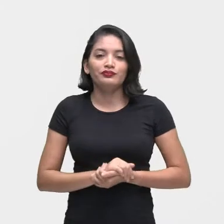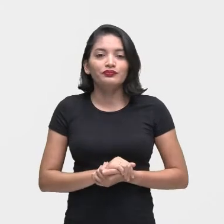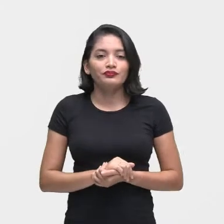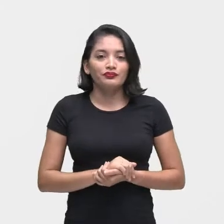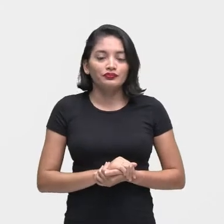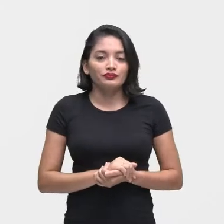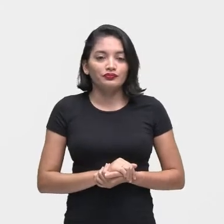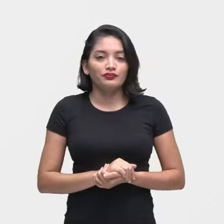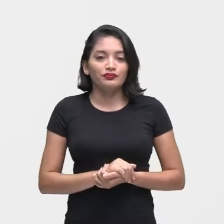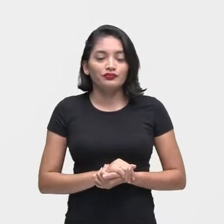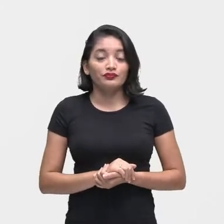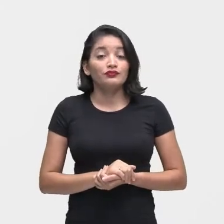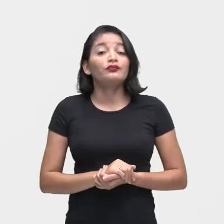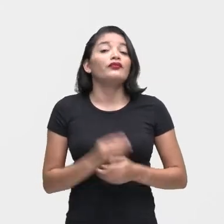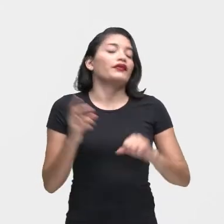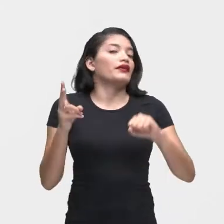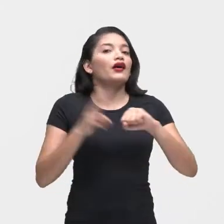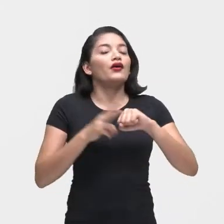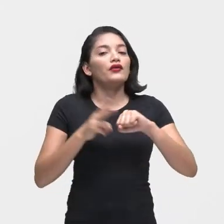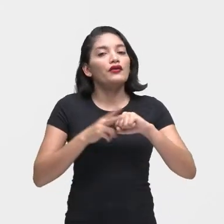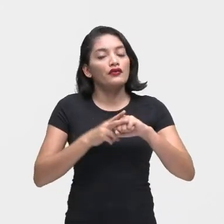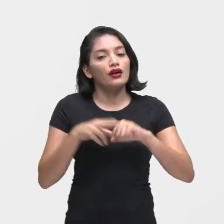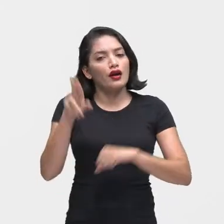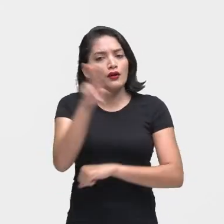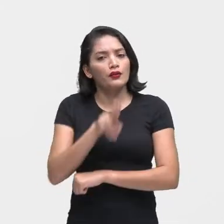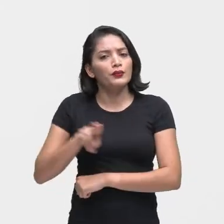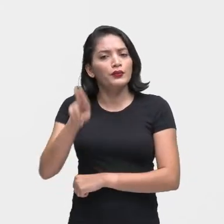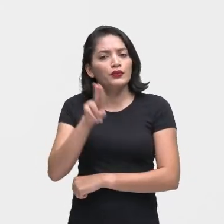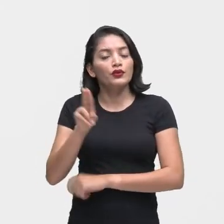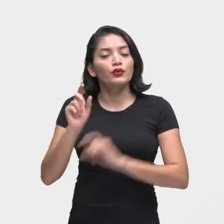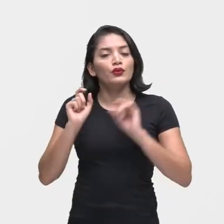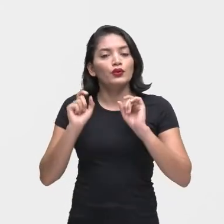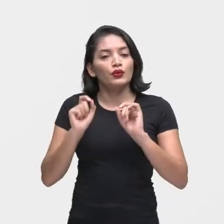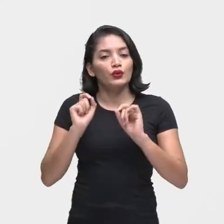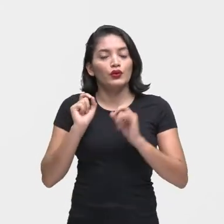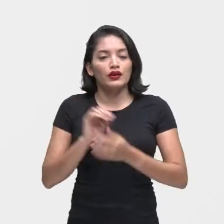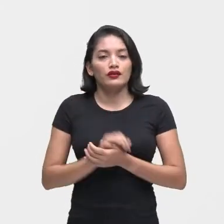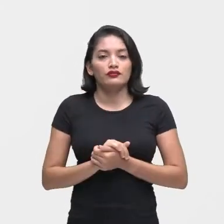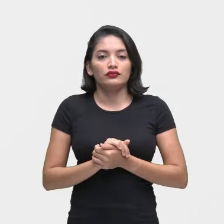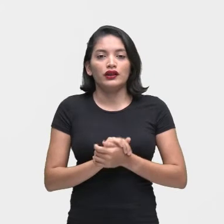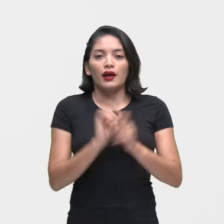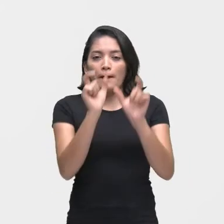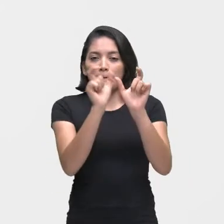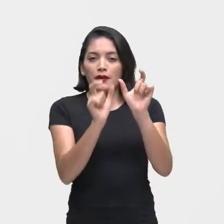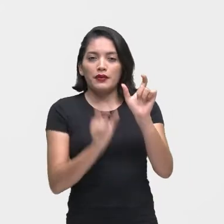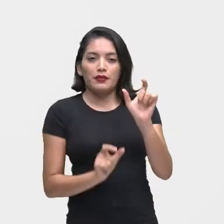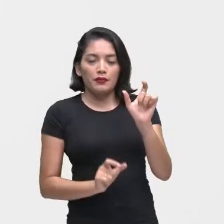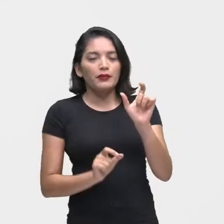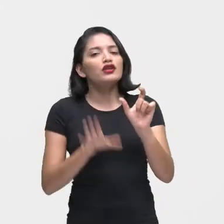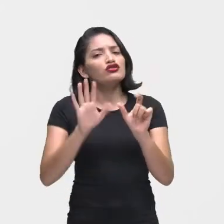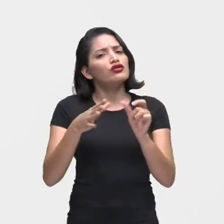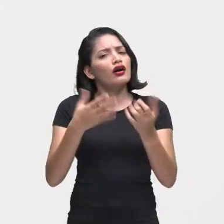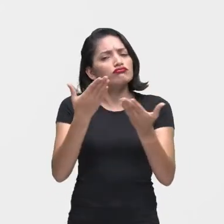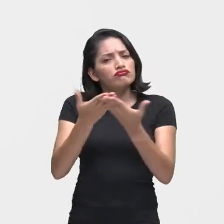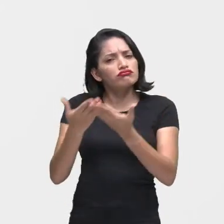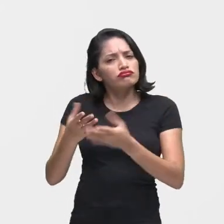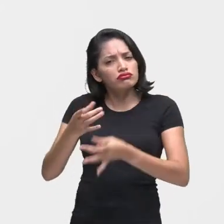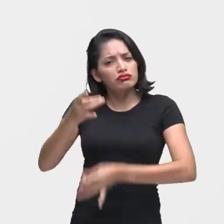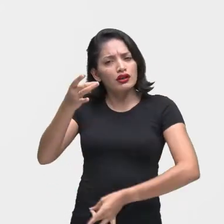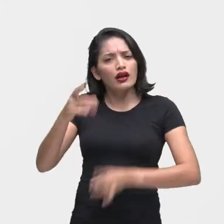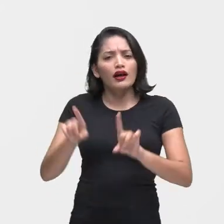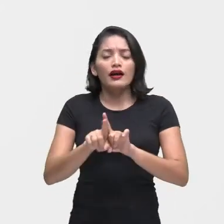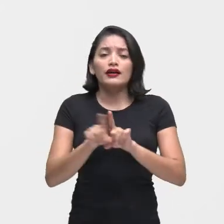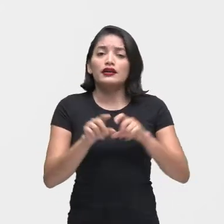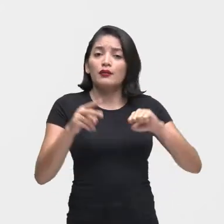Olha só o verbo to be é utilizado né nessa conjugação ar que a gente acabou de ver com esses